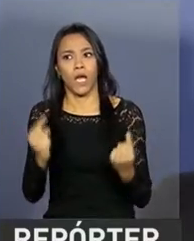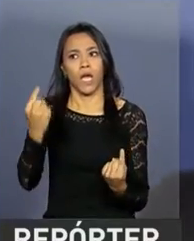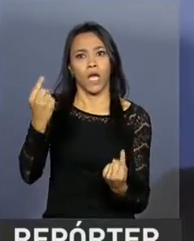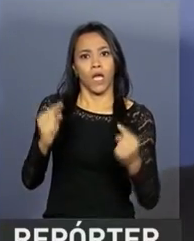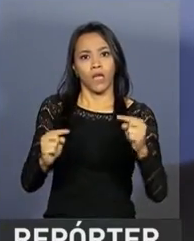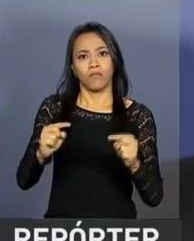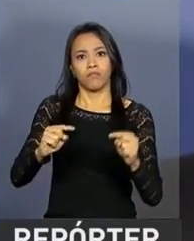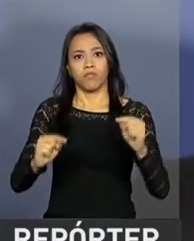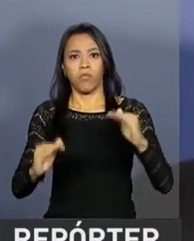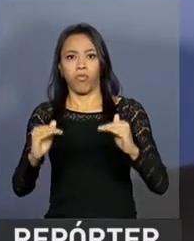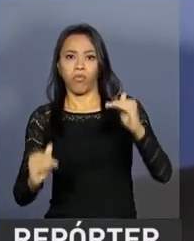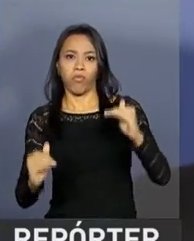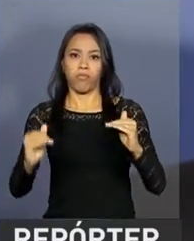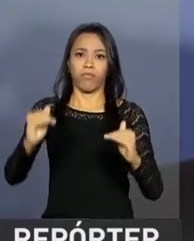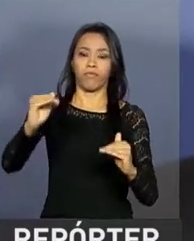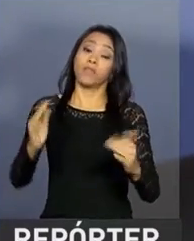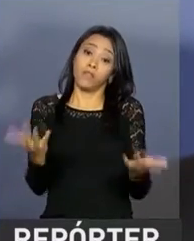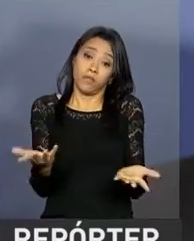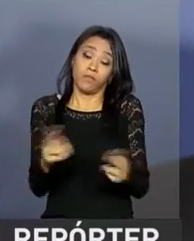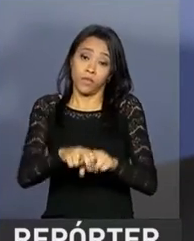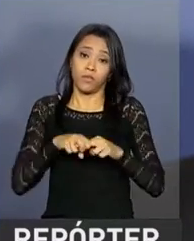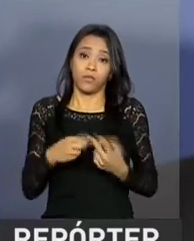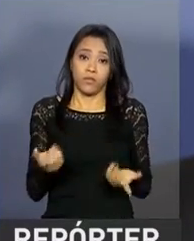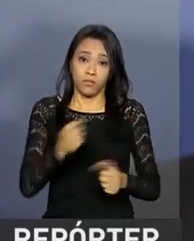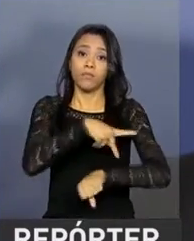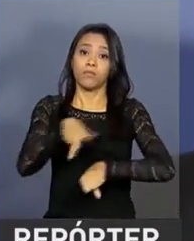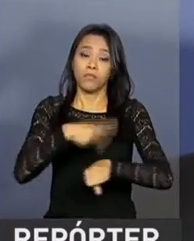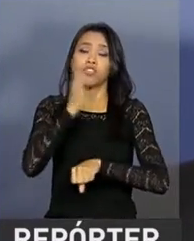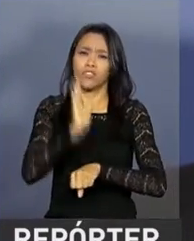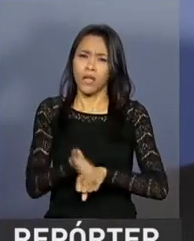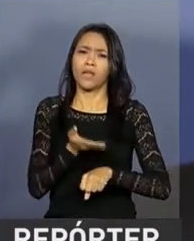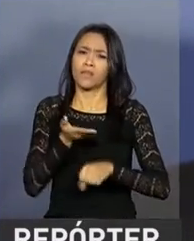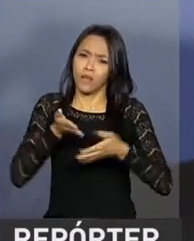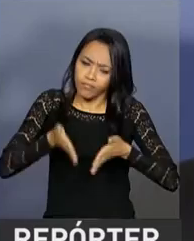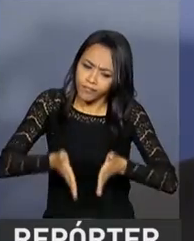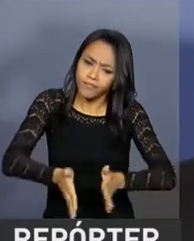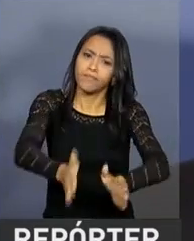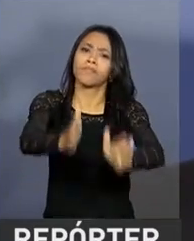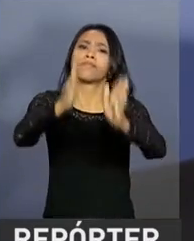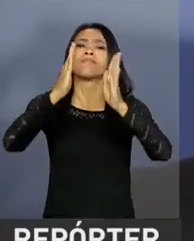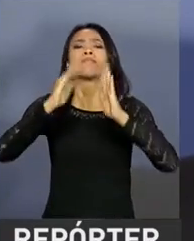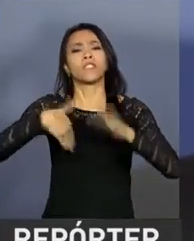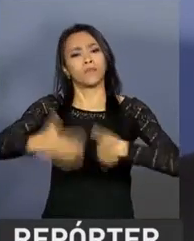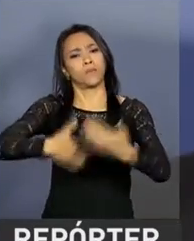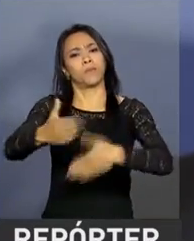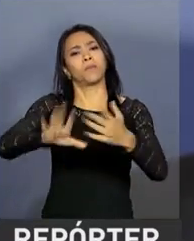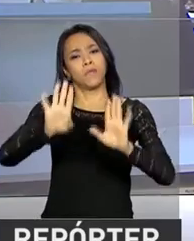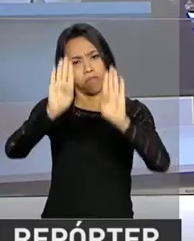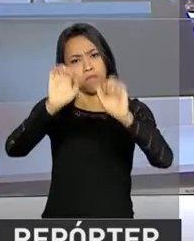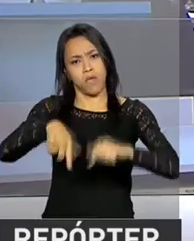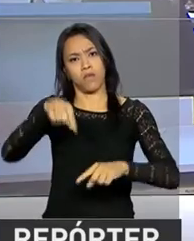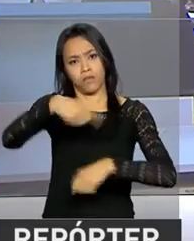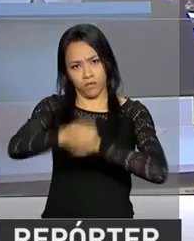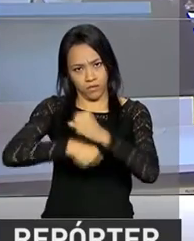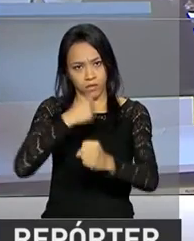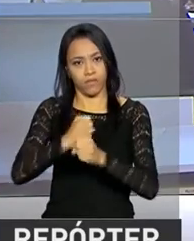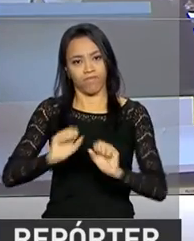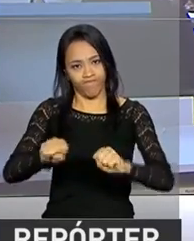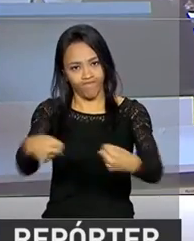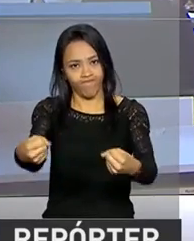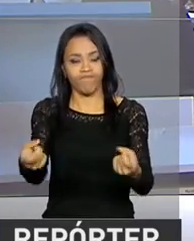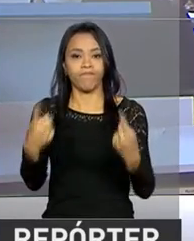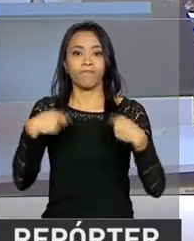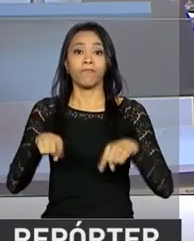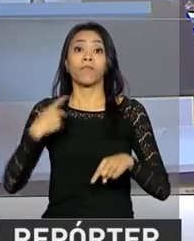de uma base baixa do país e já está na trajetória de crescimento e vai pra tv o tempo bom nós